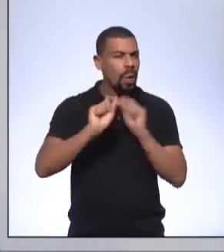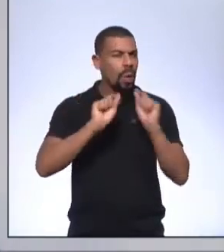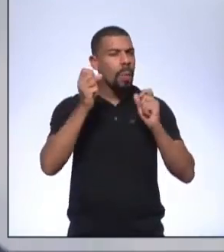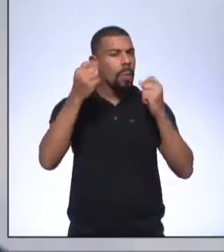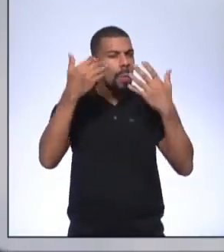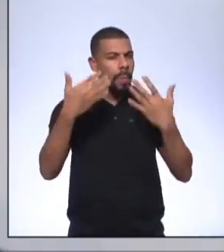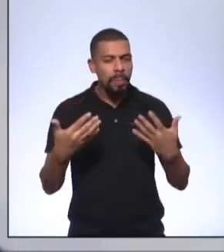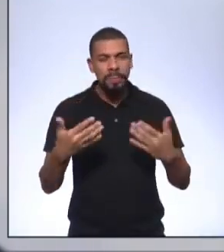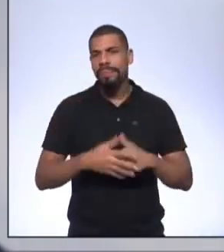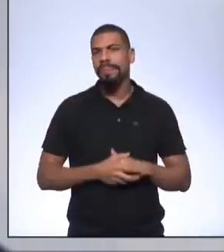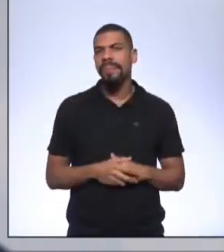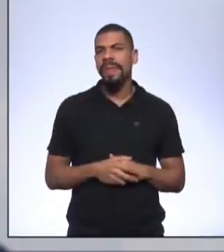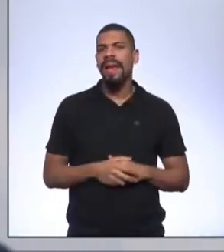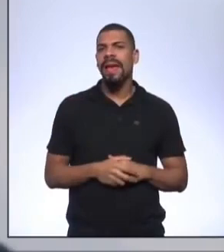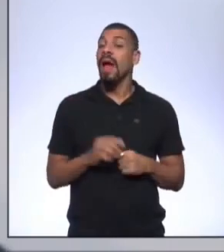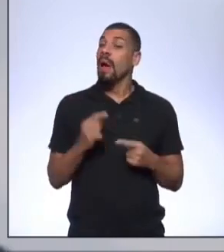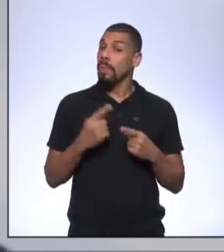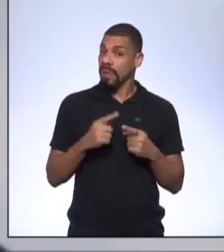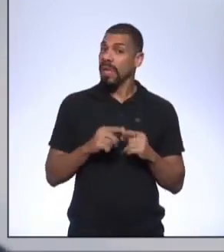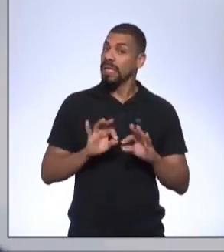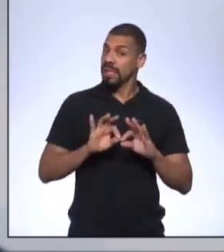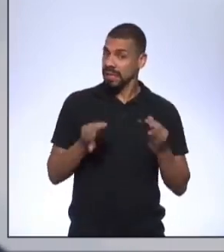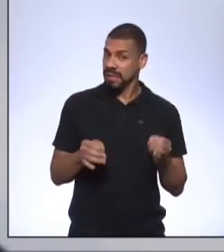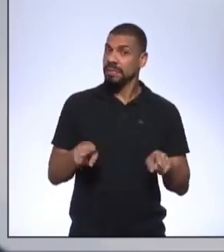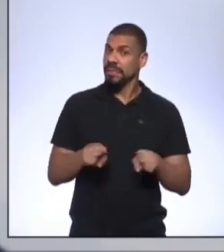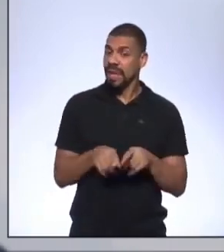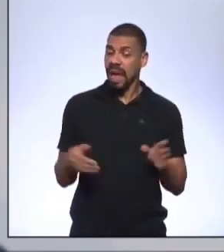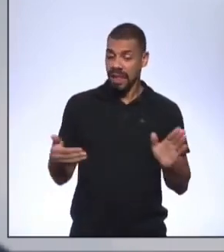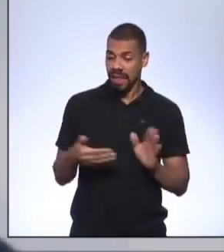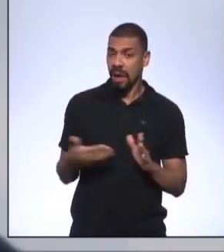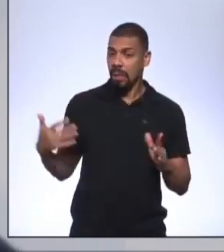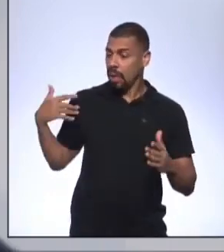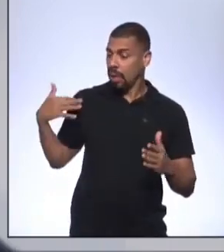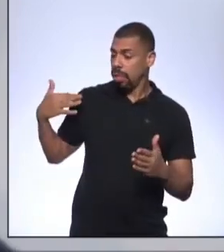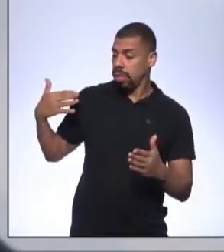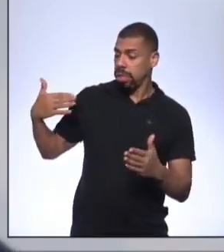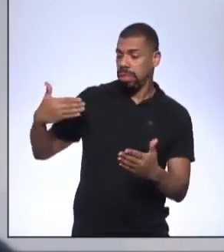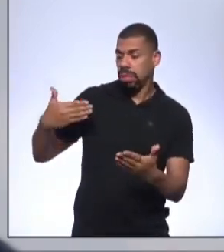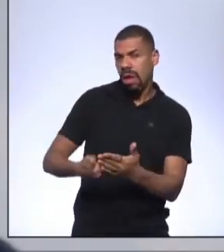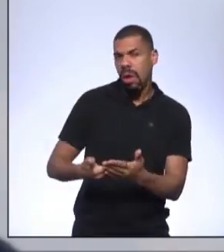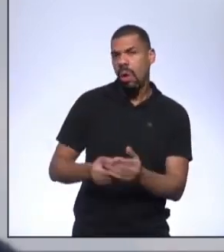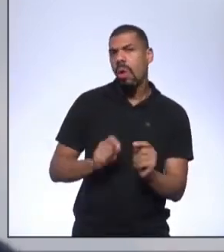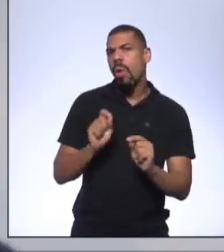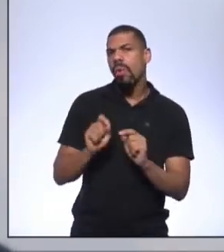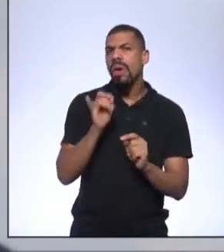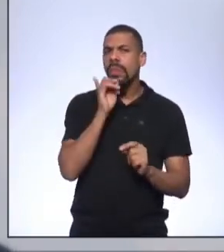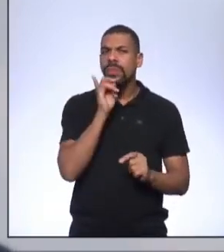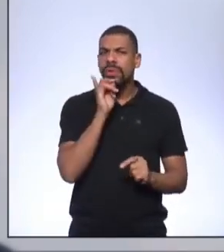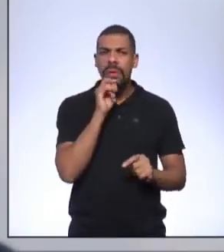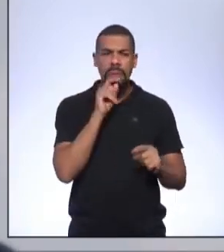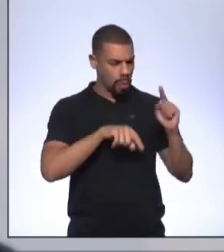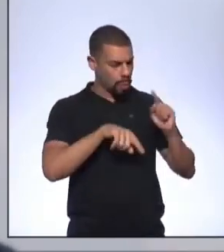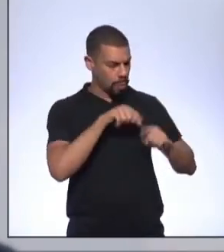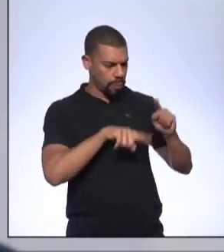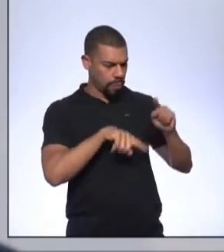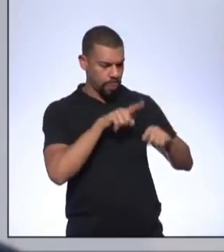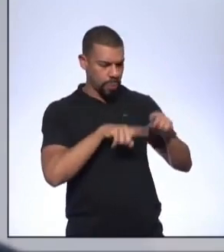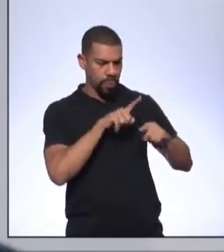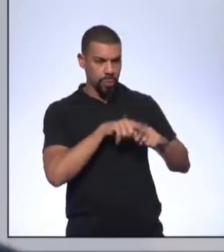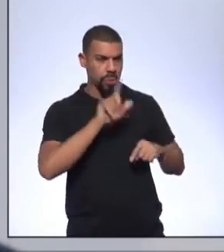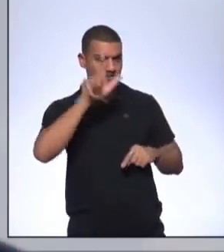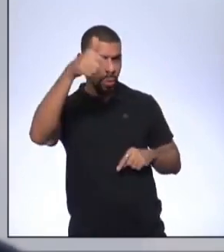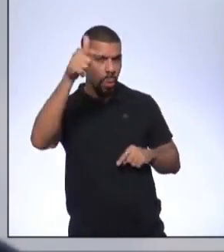ideia, é muito simples, porque isso também é aplicado até hoje. O que justifica um produto